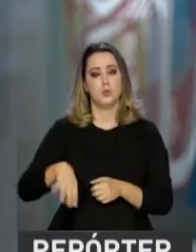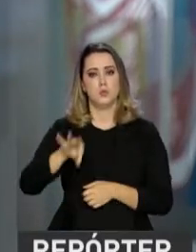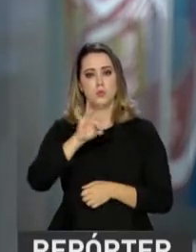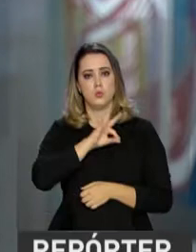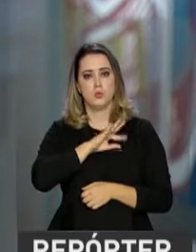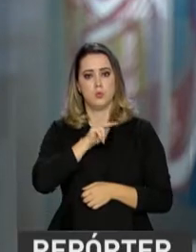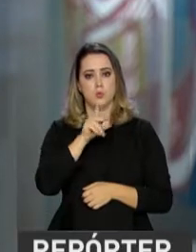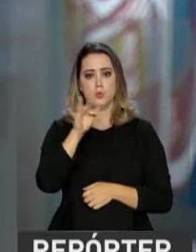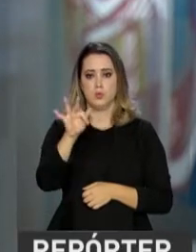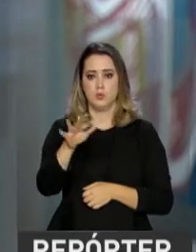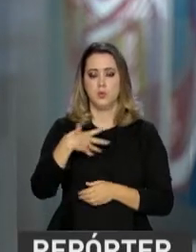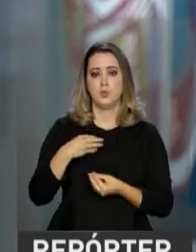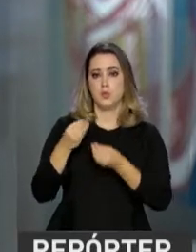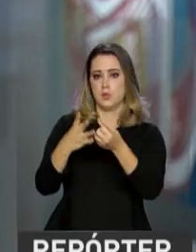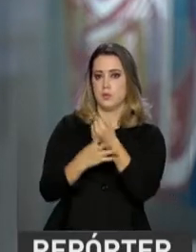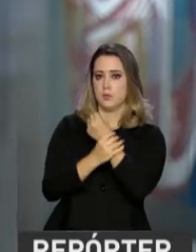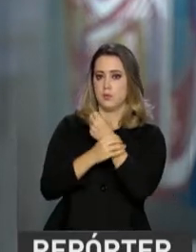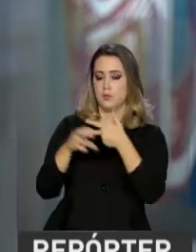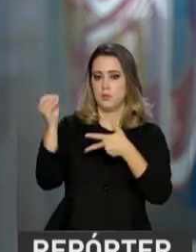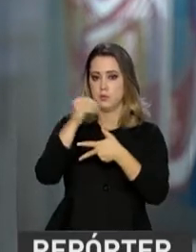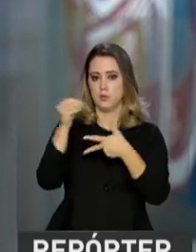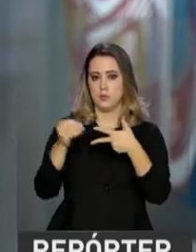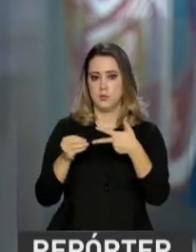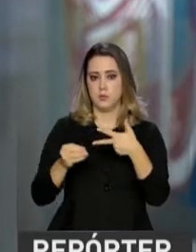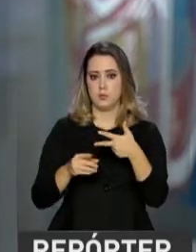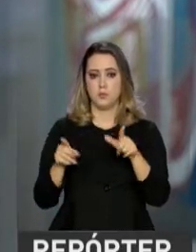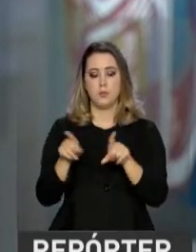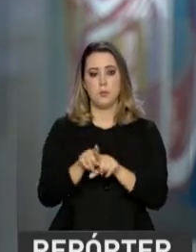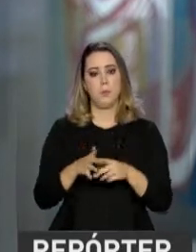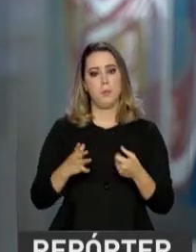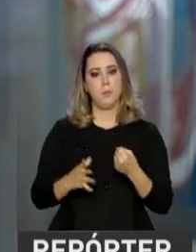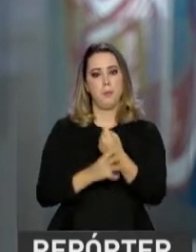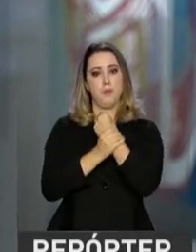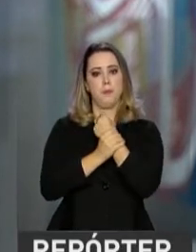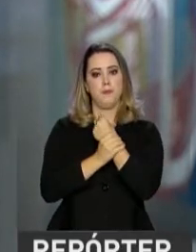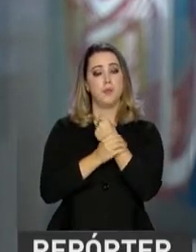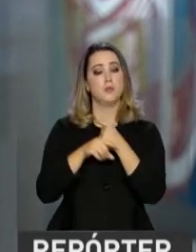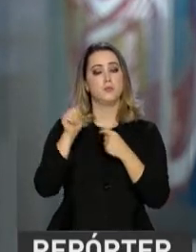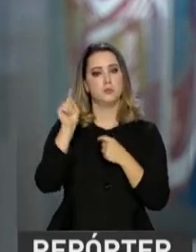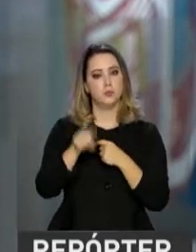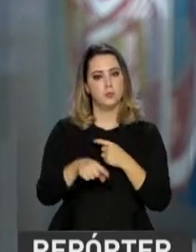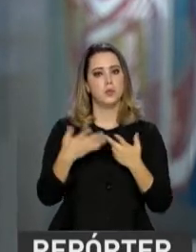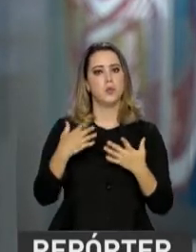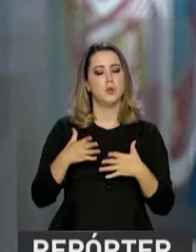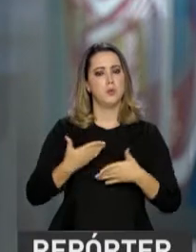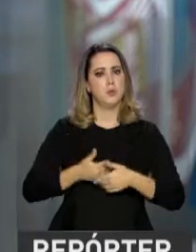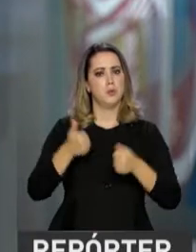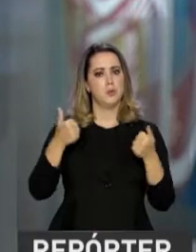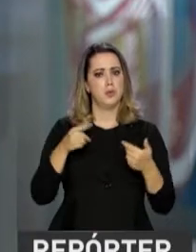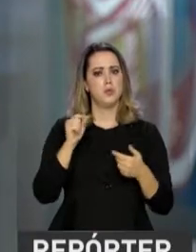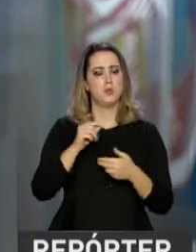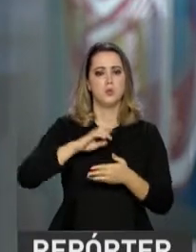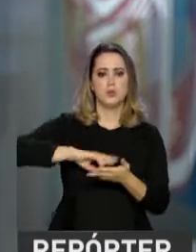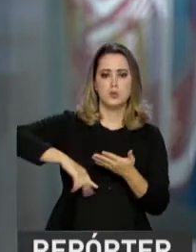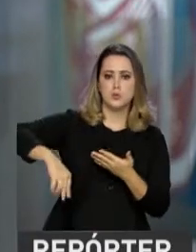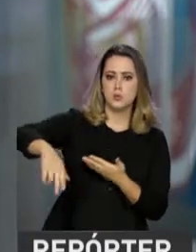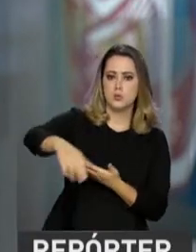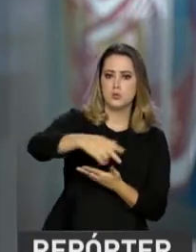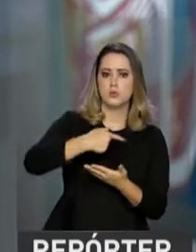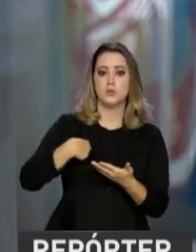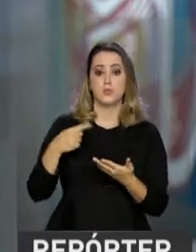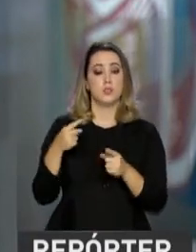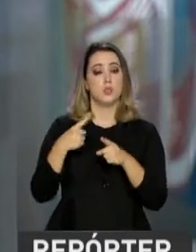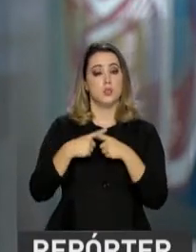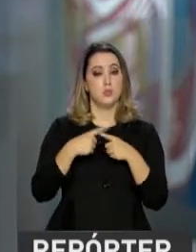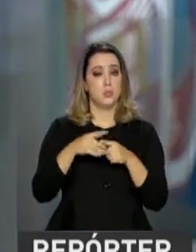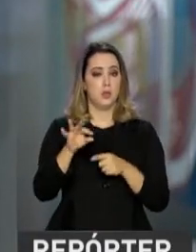garantir a segurança do enem aliás o esquema de segurança do exame foi reforçado e diversificada a partir das orientações